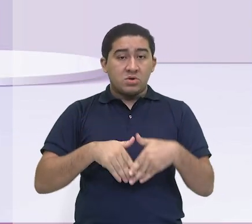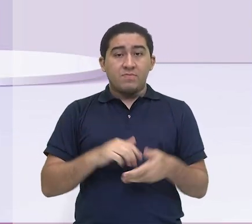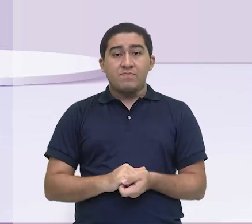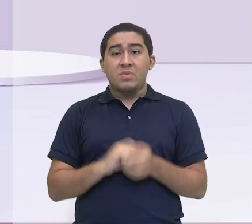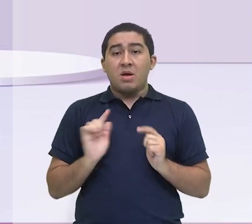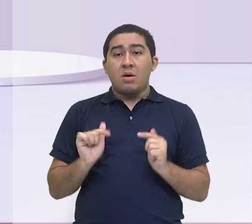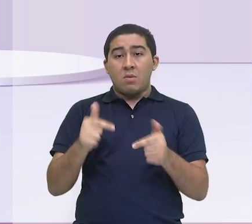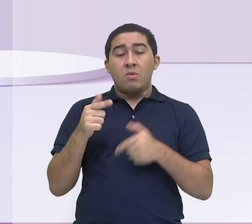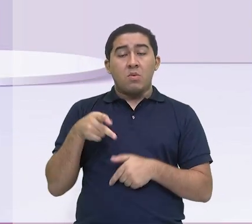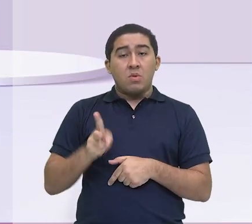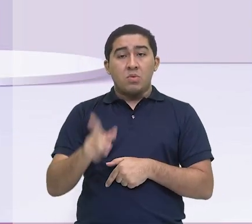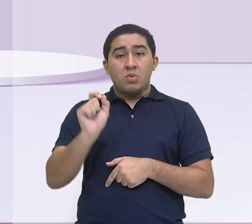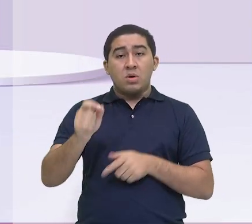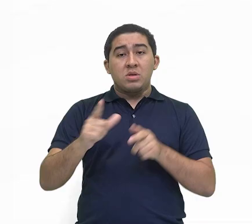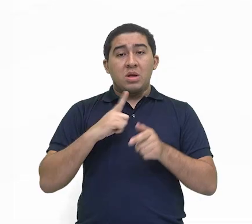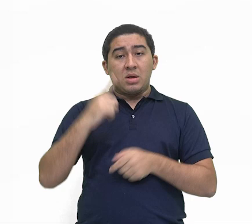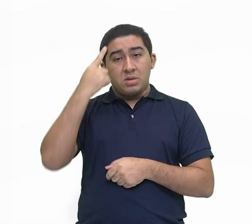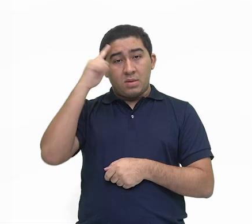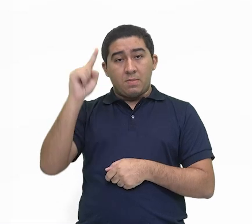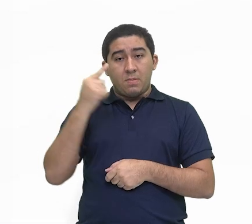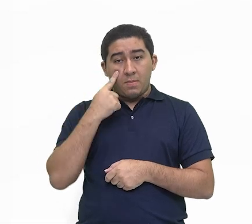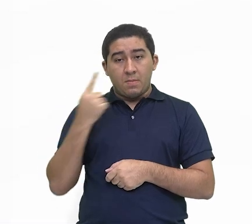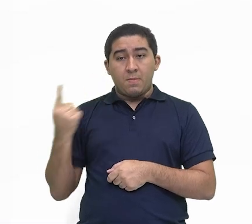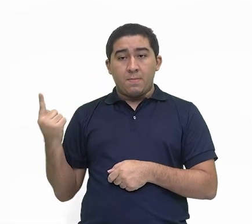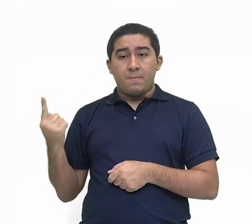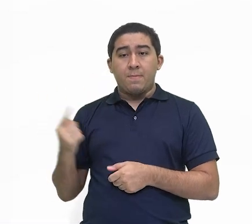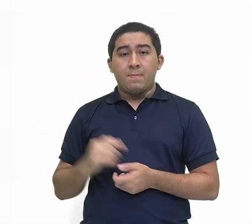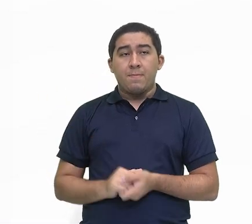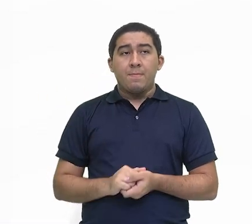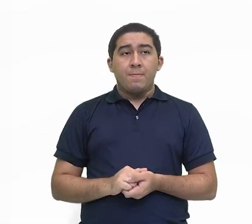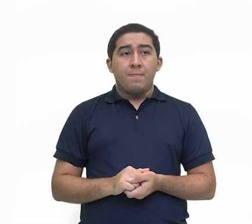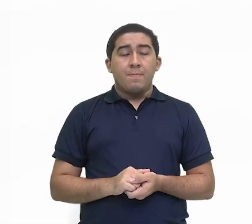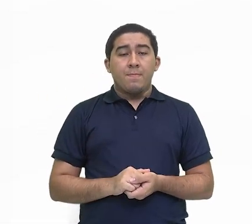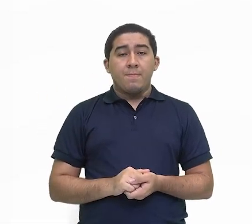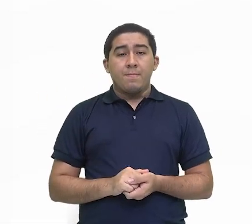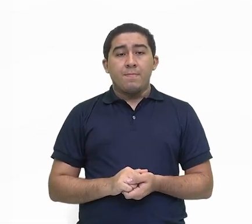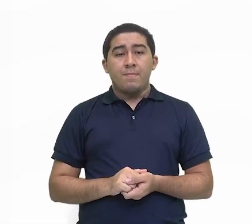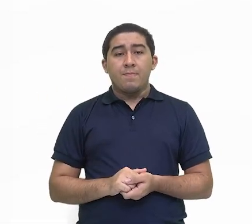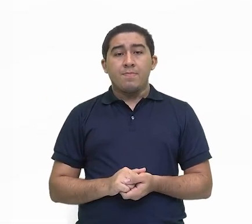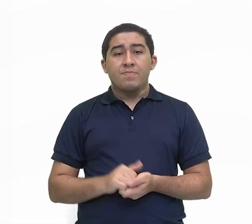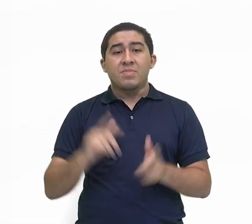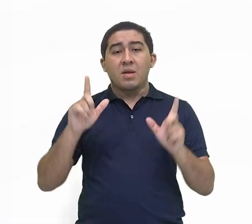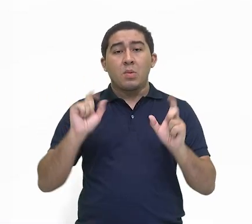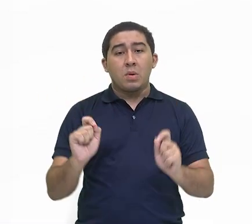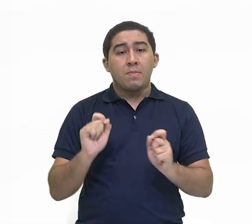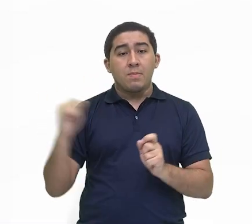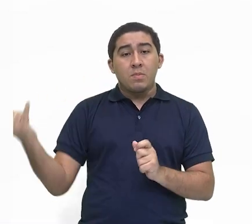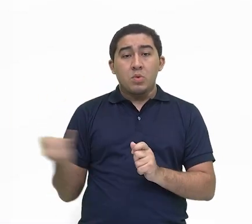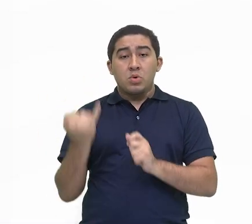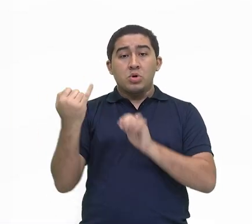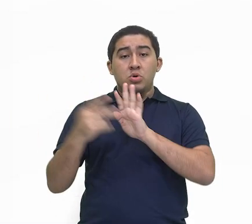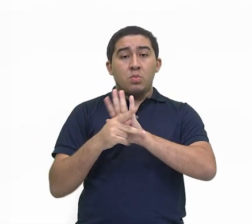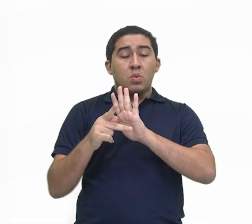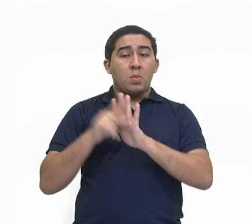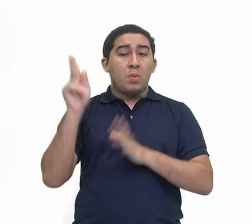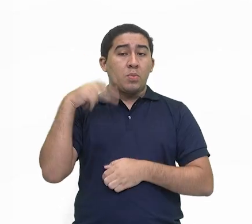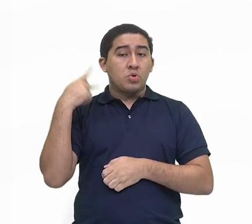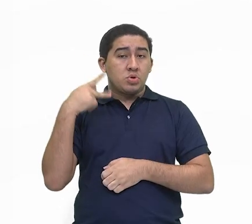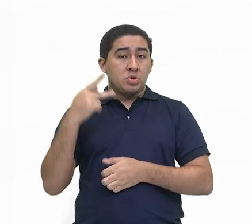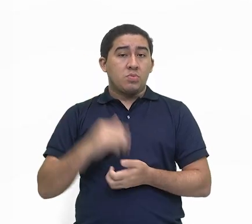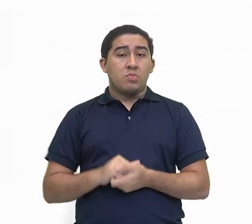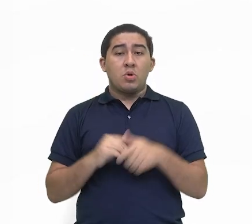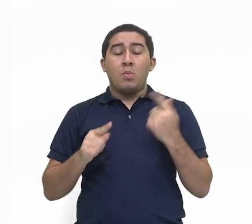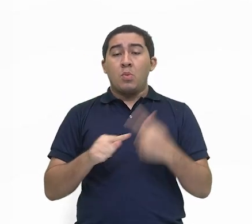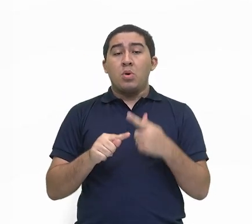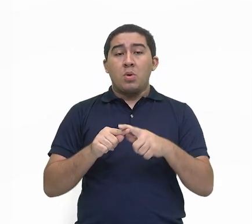ideia do bem comum aqui, da política e o bem público. Então, é um papel crucial, né, da política, porque ela